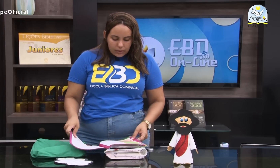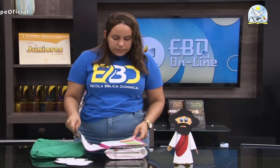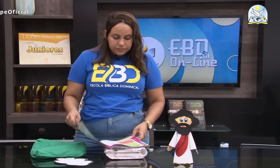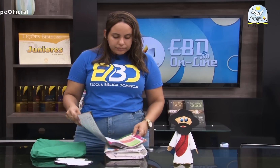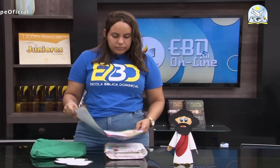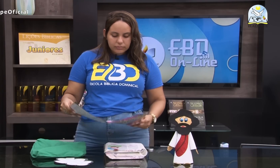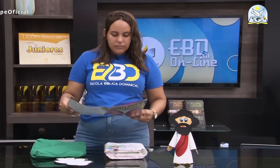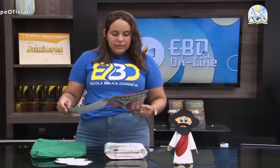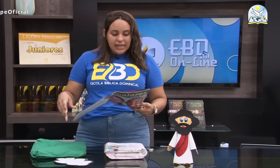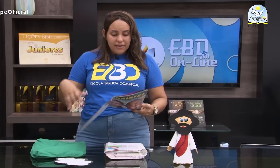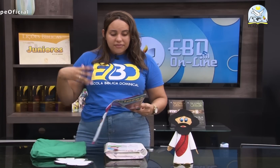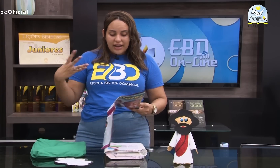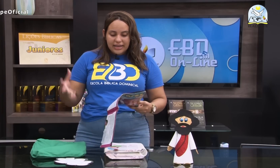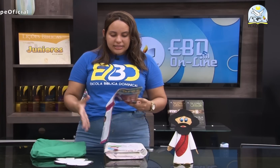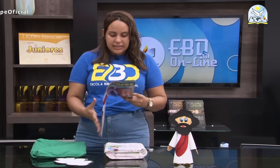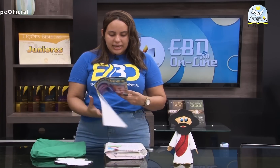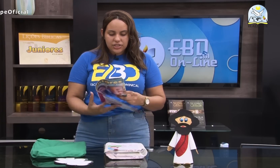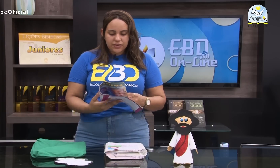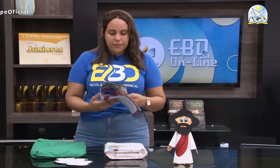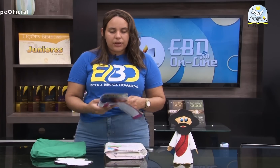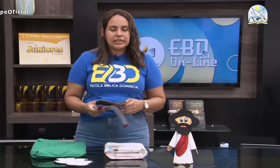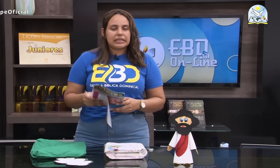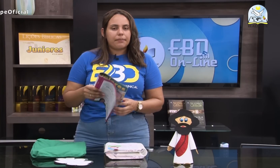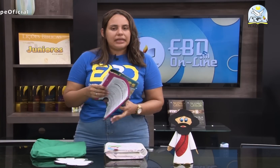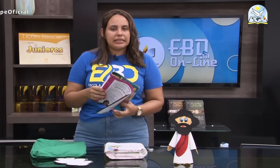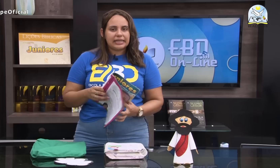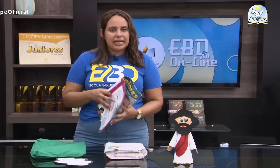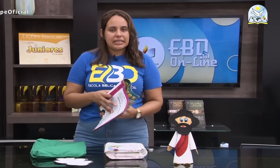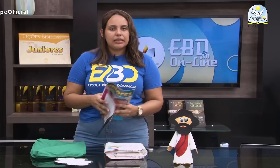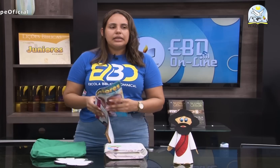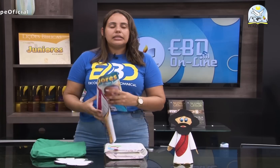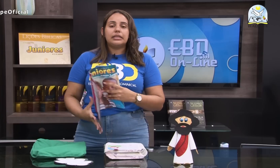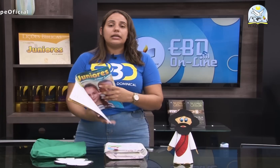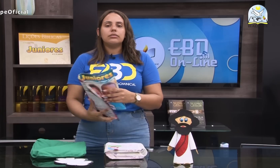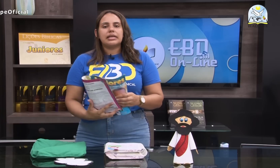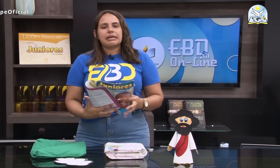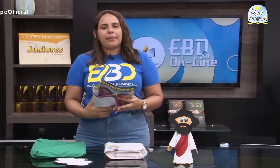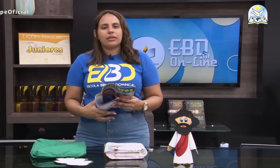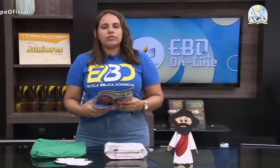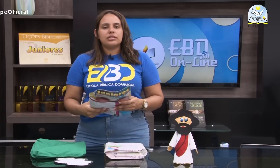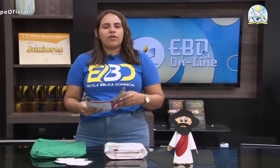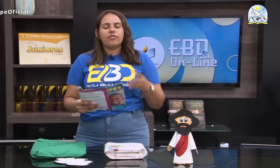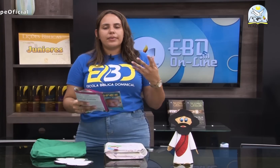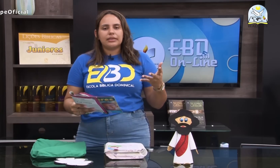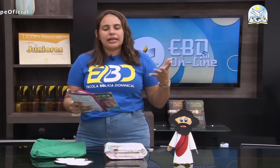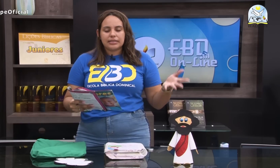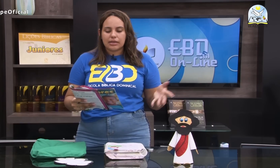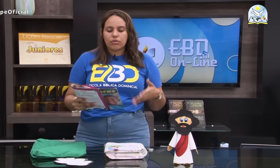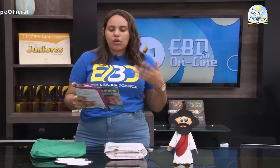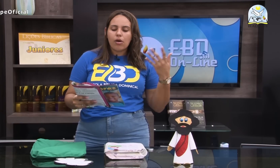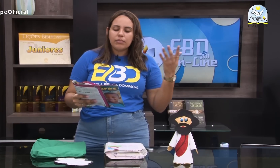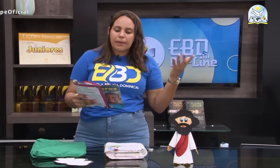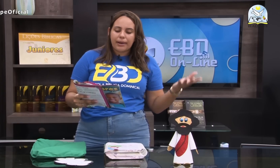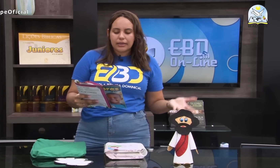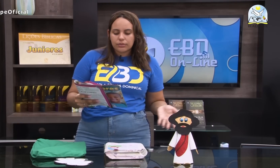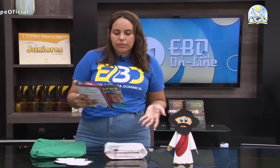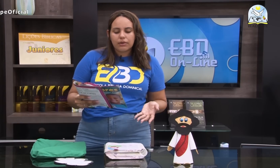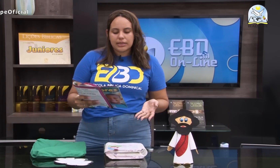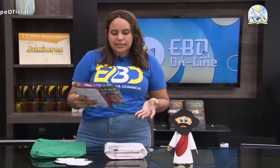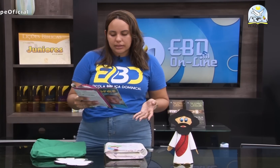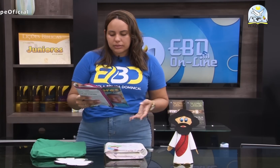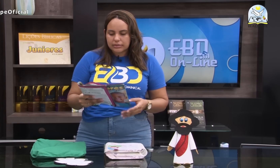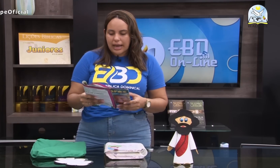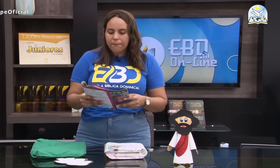da lição, tem várias ideias que você pode estar trabalhando em casa, tanto nessa parte do desenvolvimento da lição, como na parte